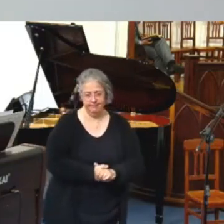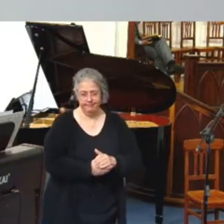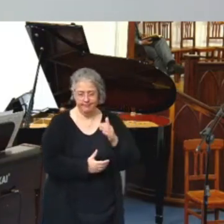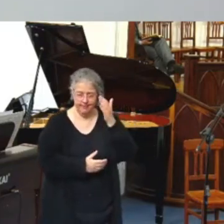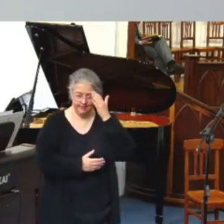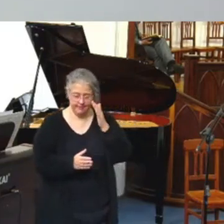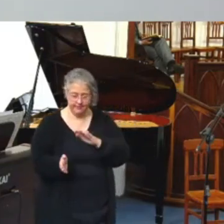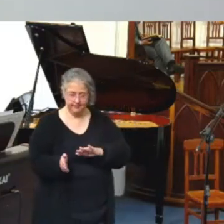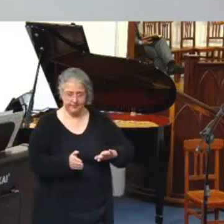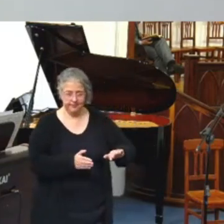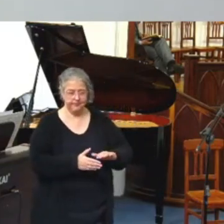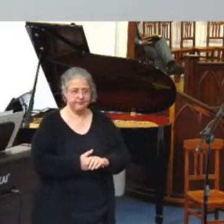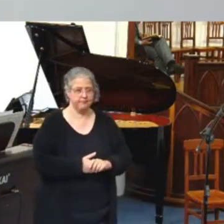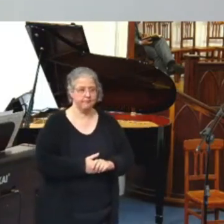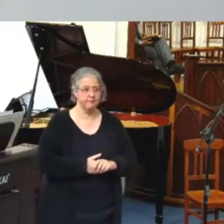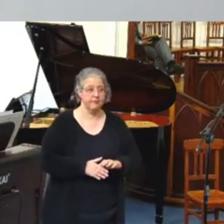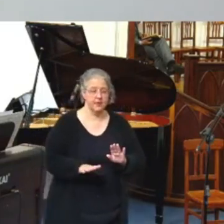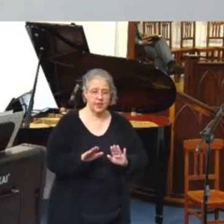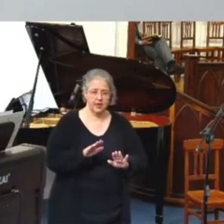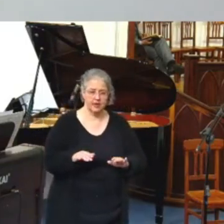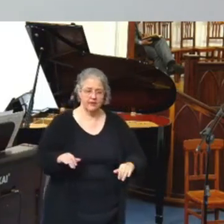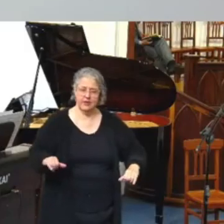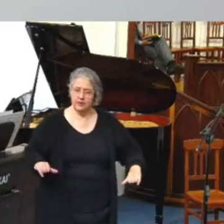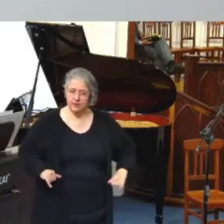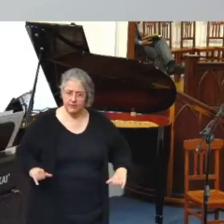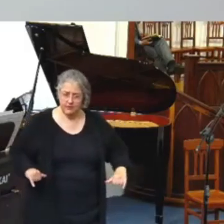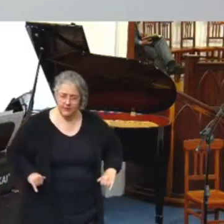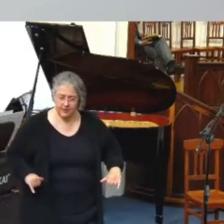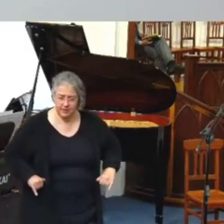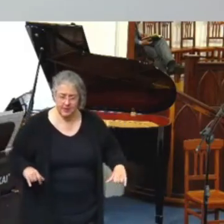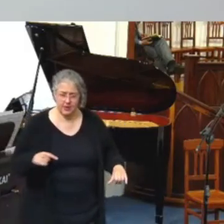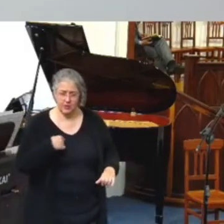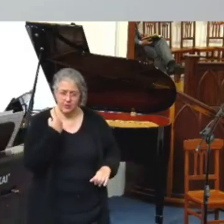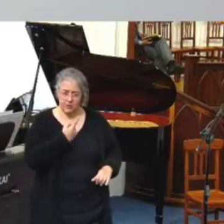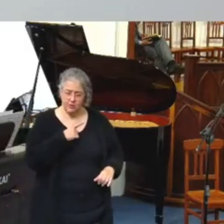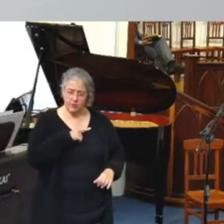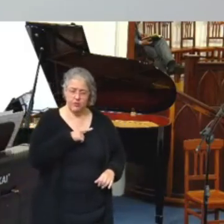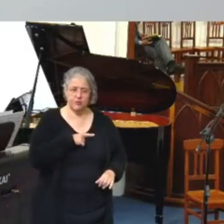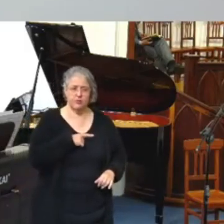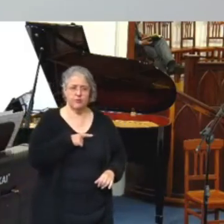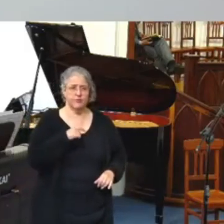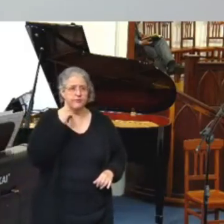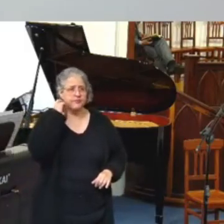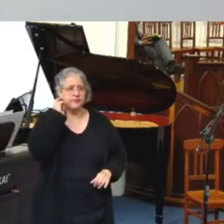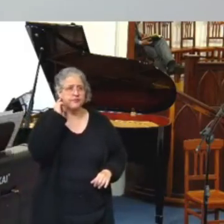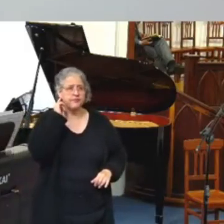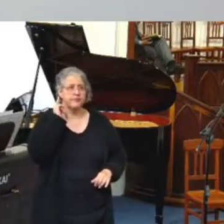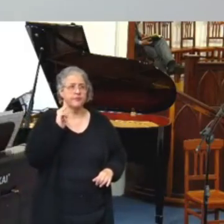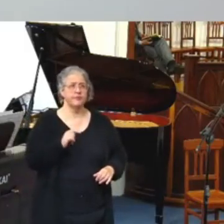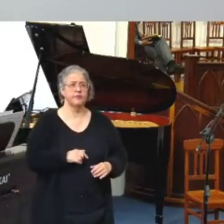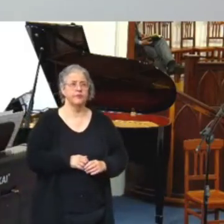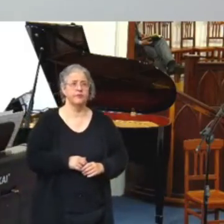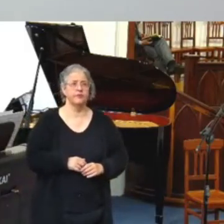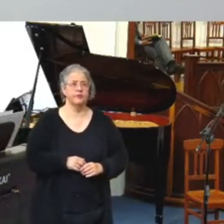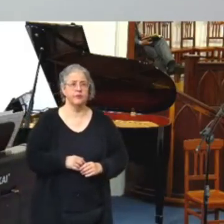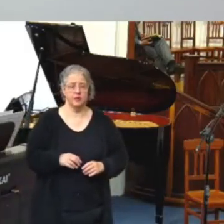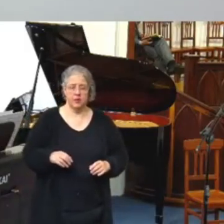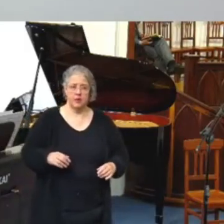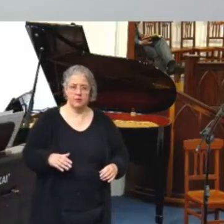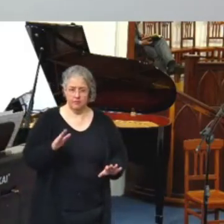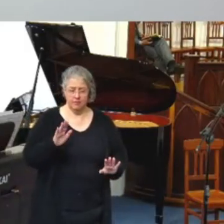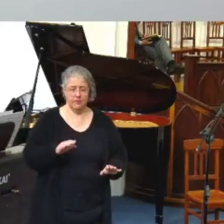logo. Mas aqui não é a volta do Senhor no sentido escatológico, é a volta do Senhor porque no sofrimento